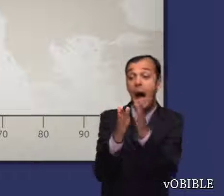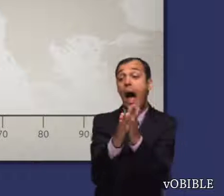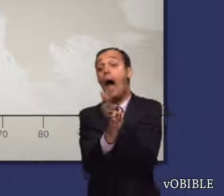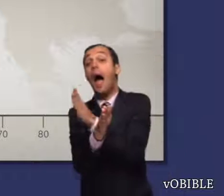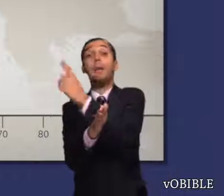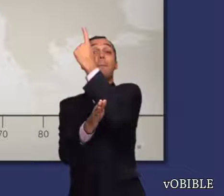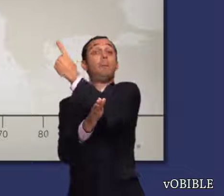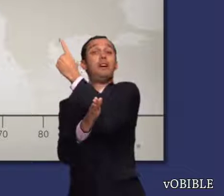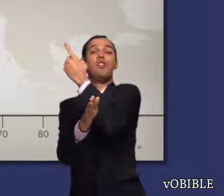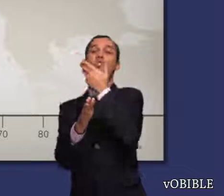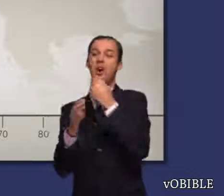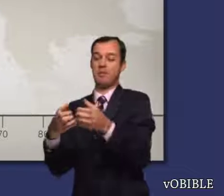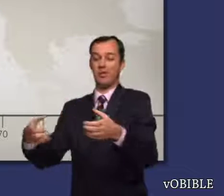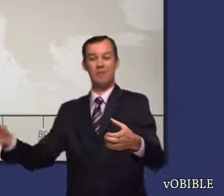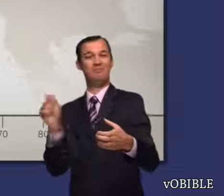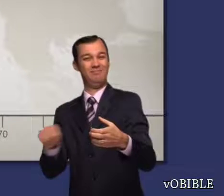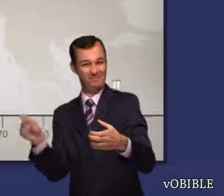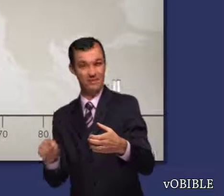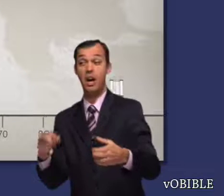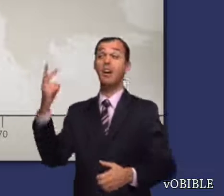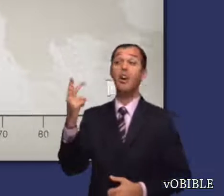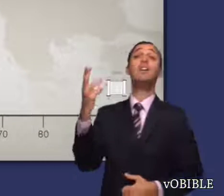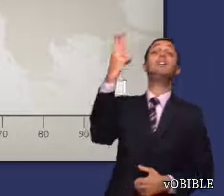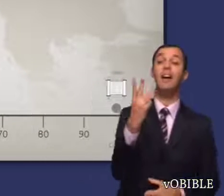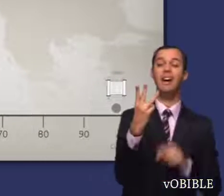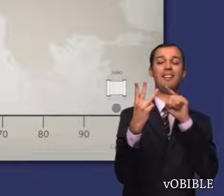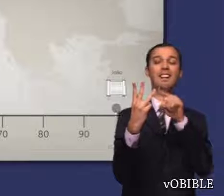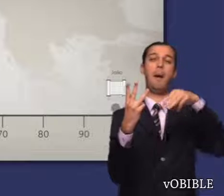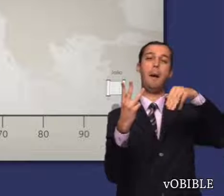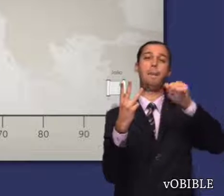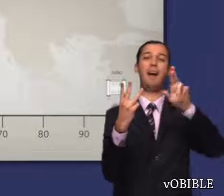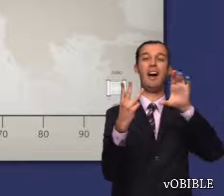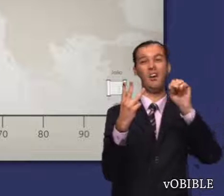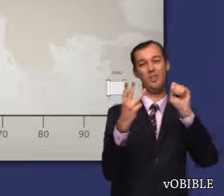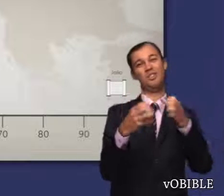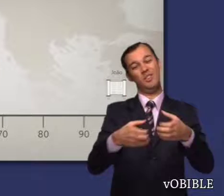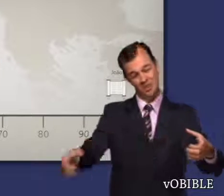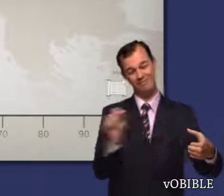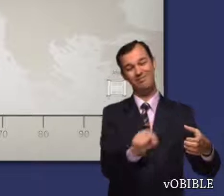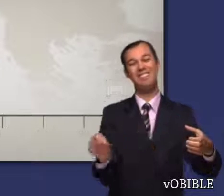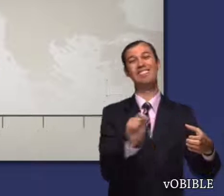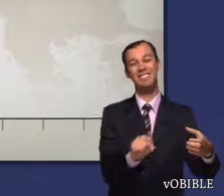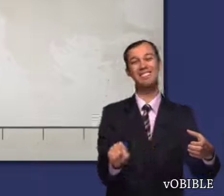Jesus. Seu livro foi o terceiro evangelho a ficar disponível para as congregações daquela época.